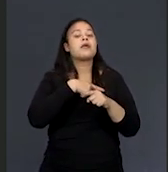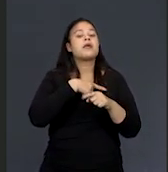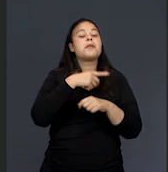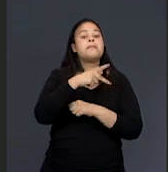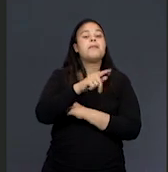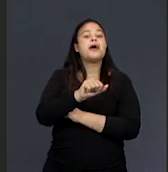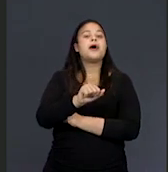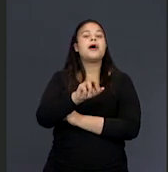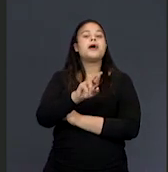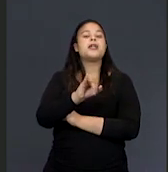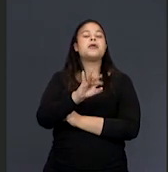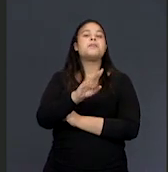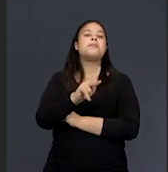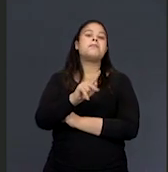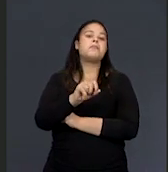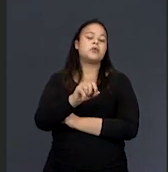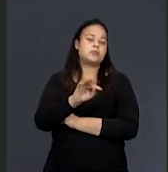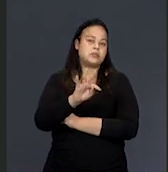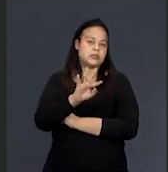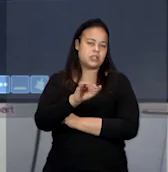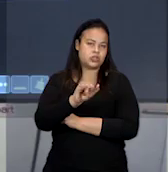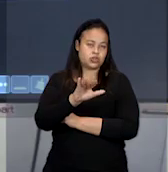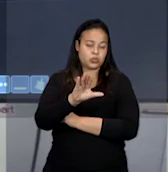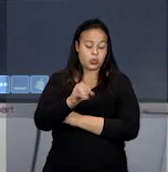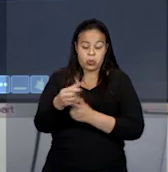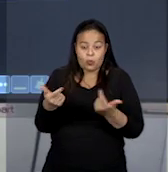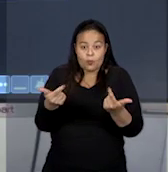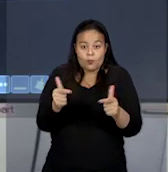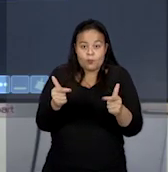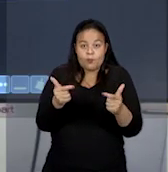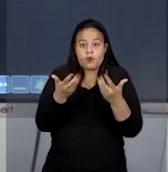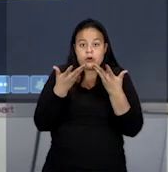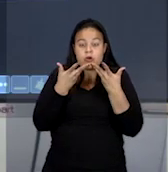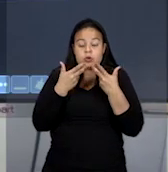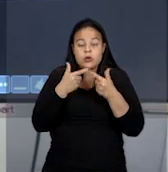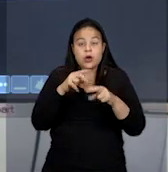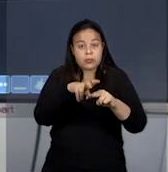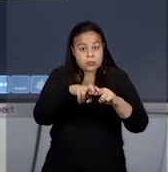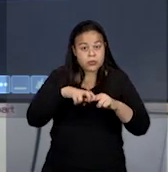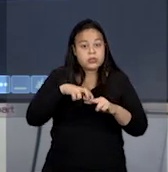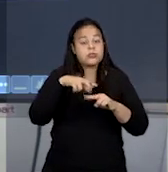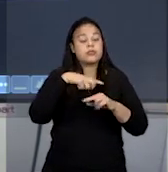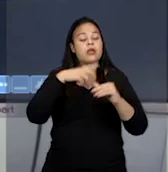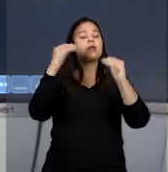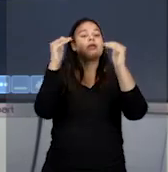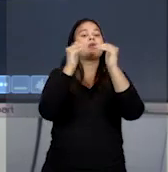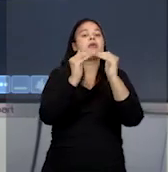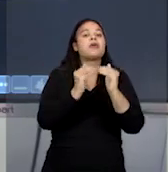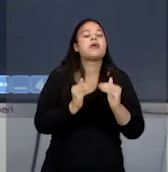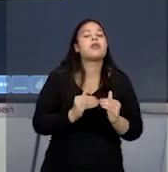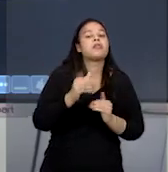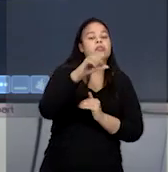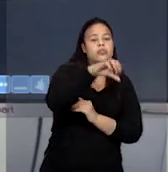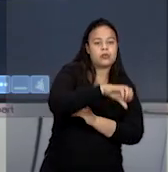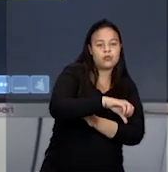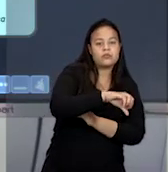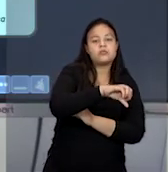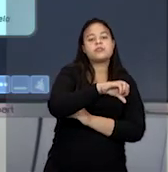hipostático Czinho não produzir pigmento. Por isso, então, a gente tem aquela proporção de 9,